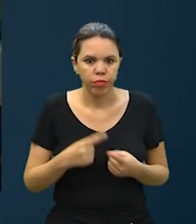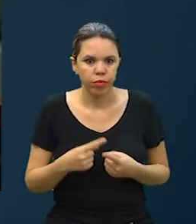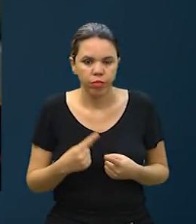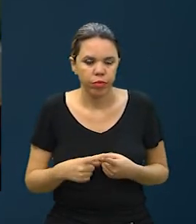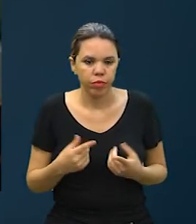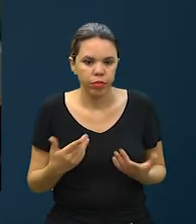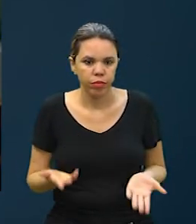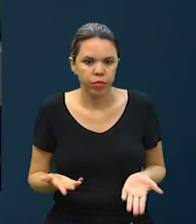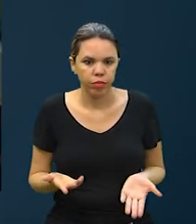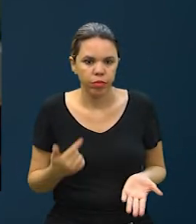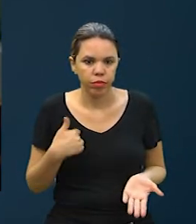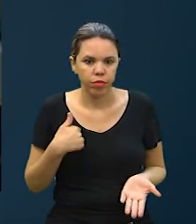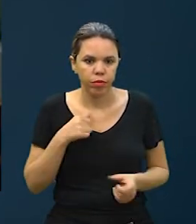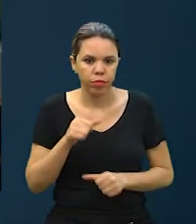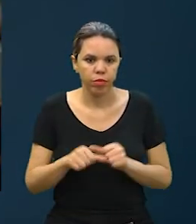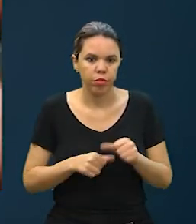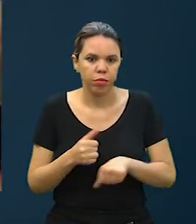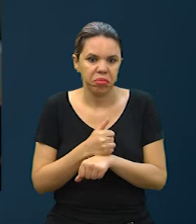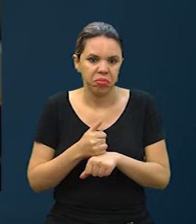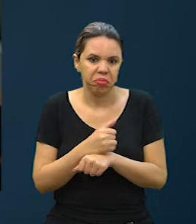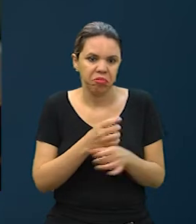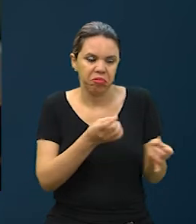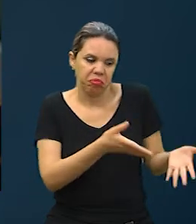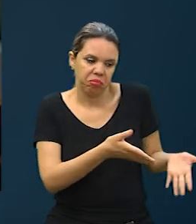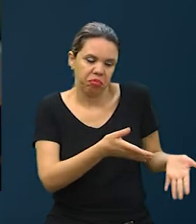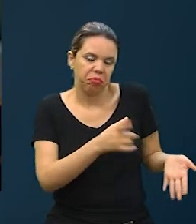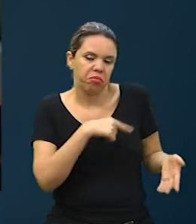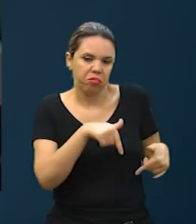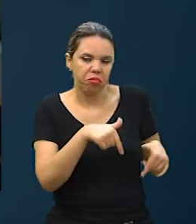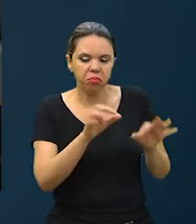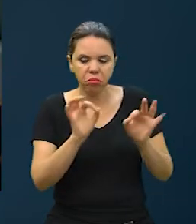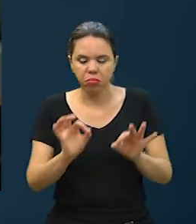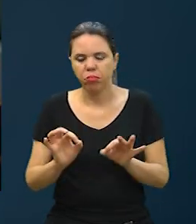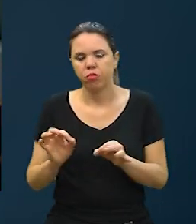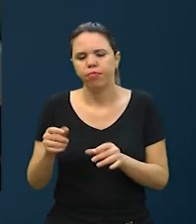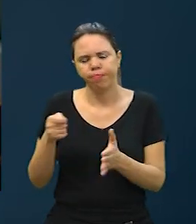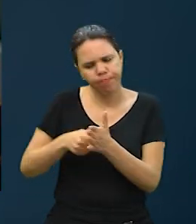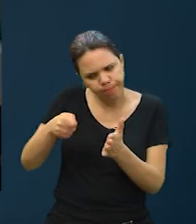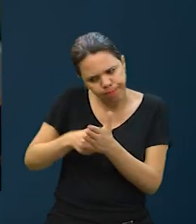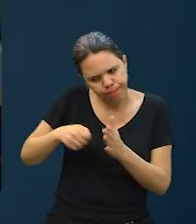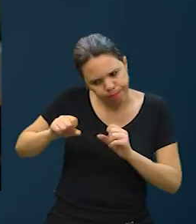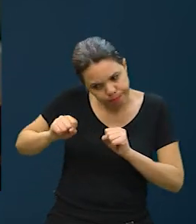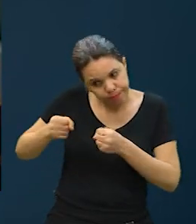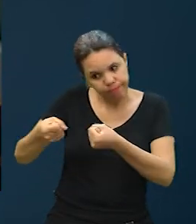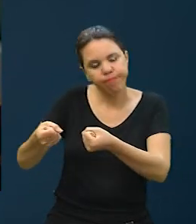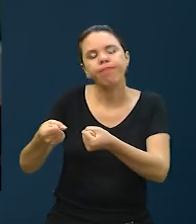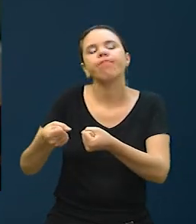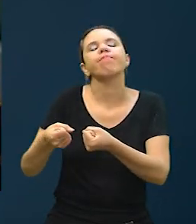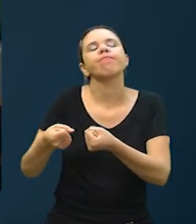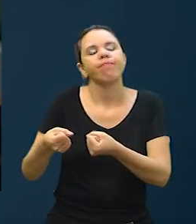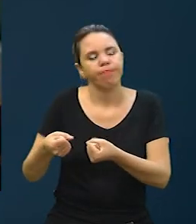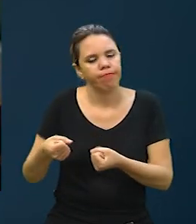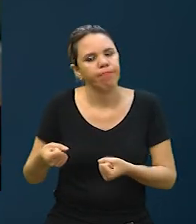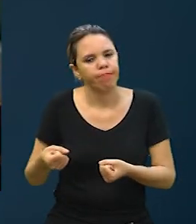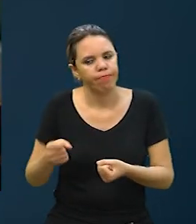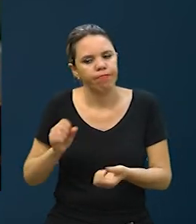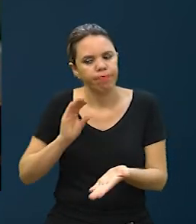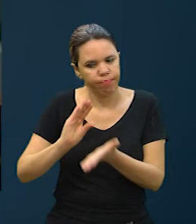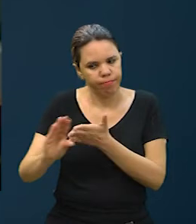Puxa, por que que eu abandonei uma carreira que eu tinha? Mas a persistência